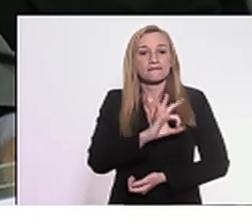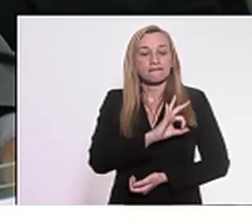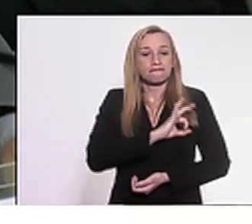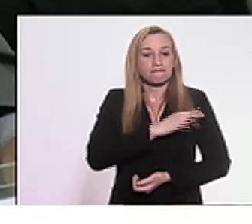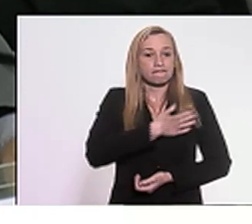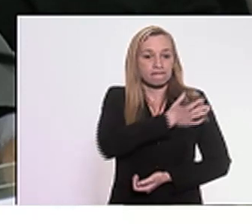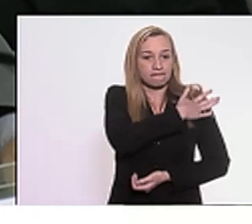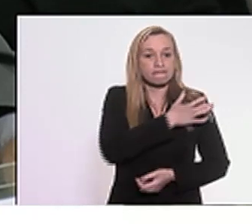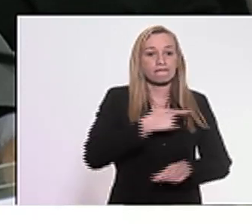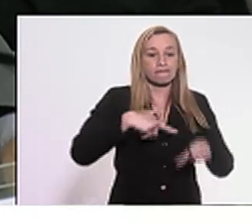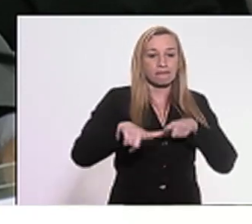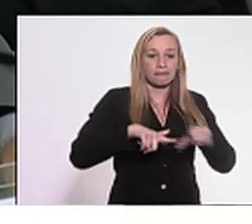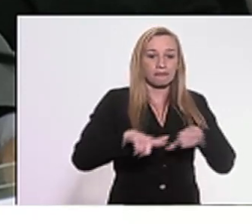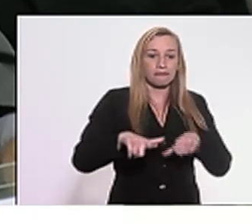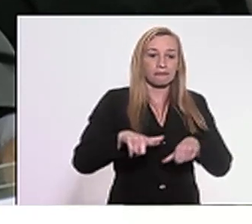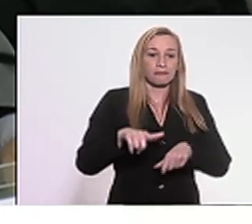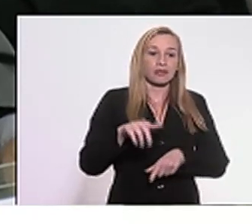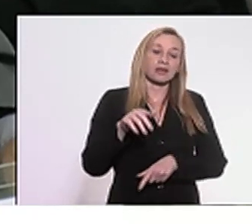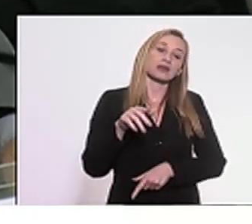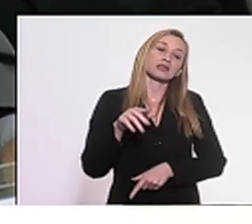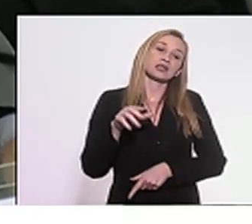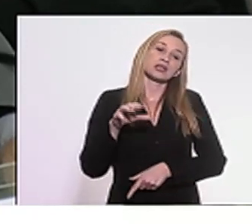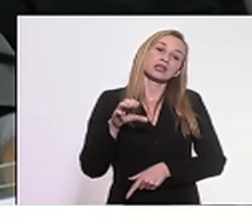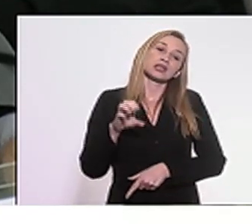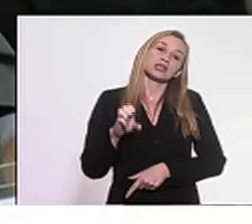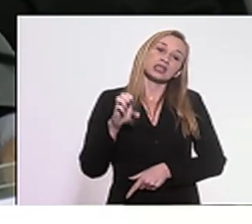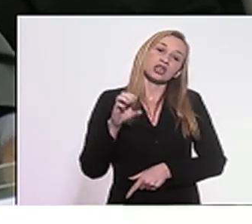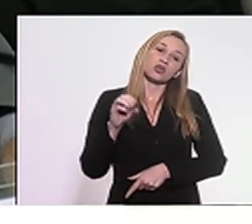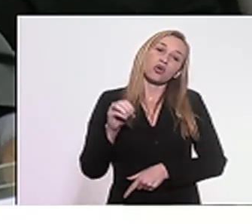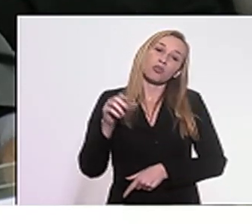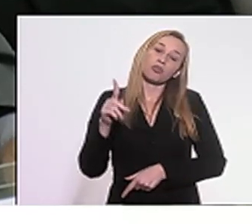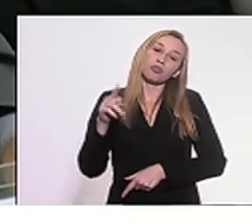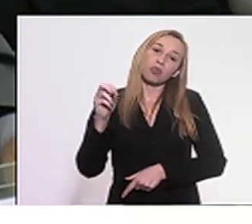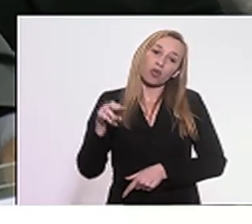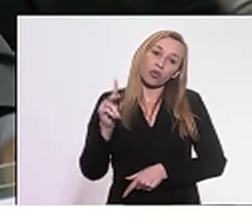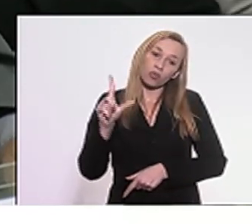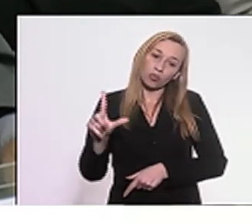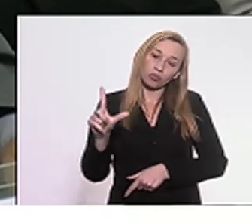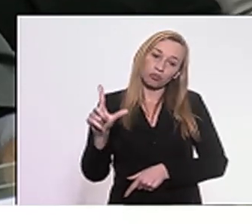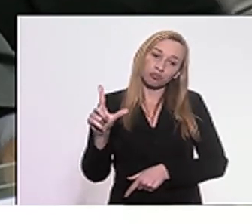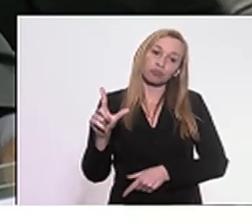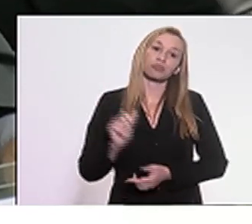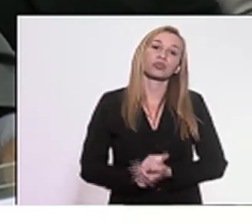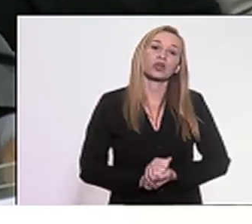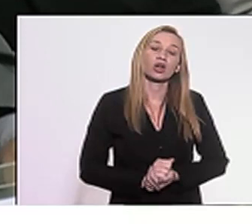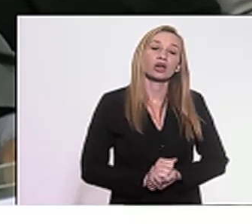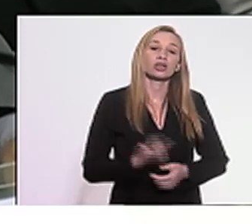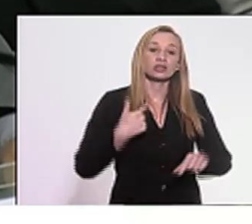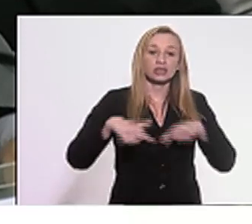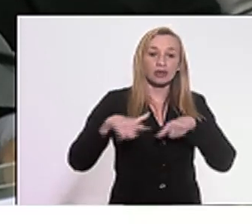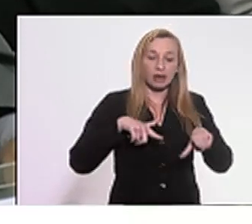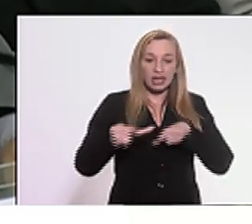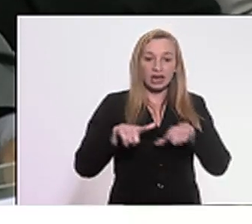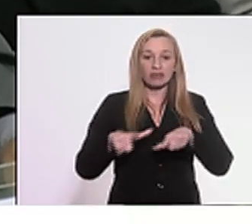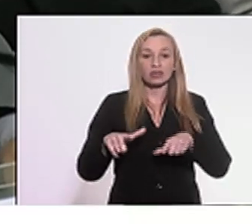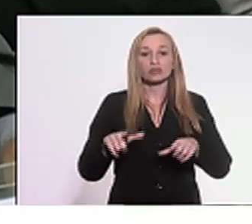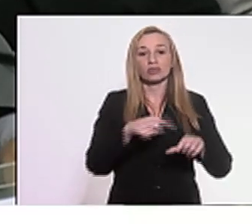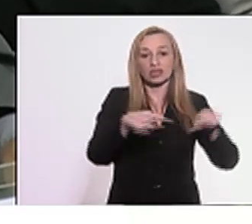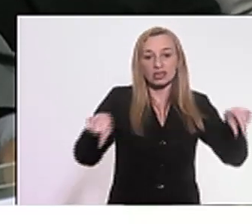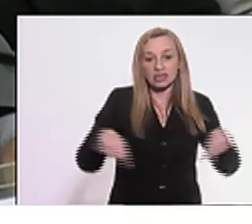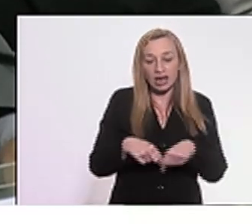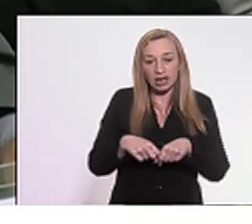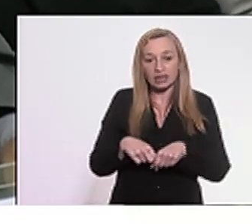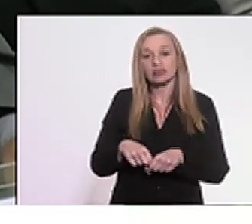trabalhavam no Secopom, trabalhavam no atendimento 190, que trabalhavam numa sala de rádio de operações,